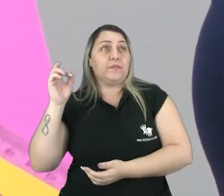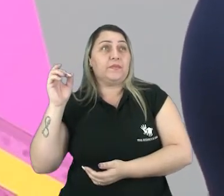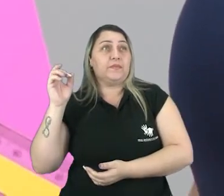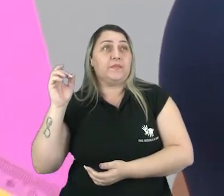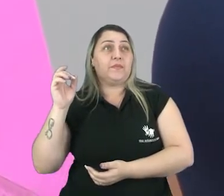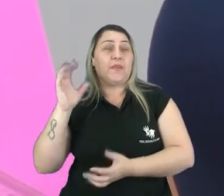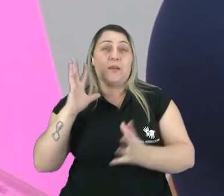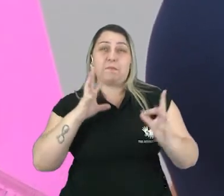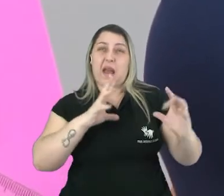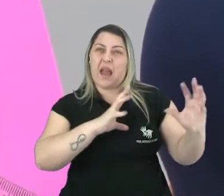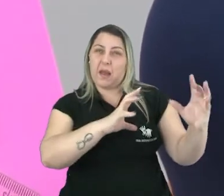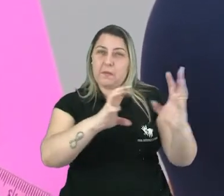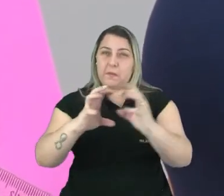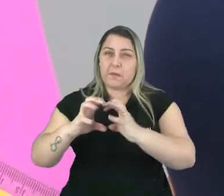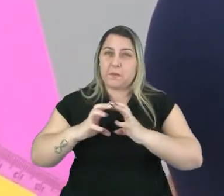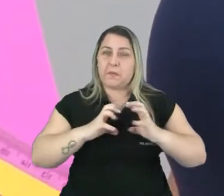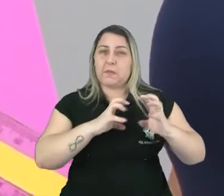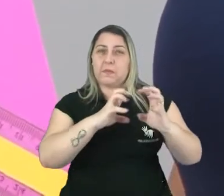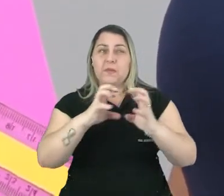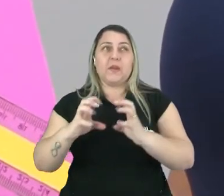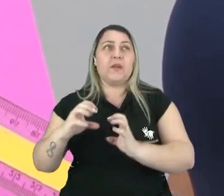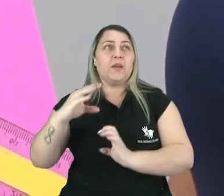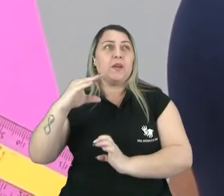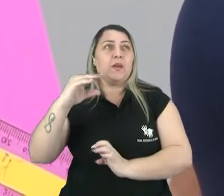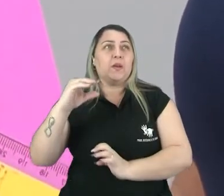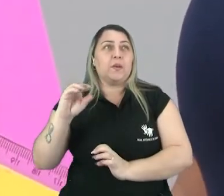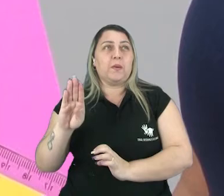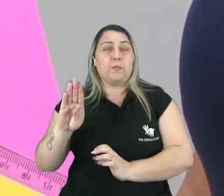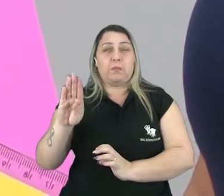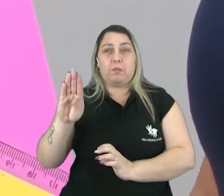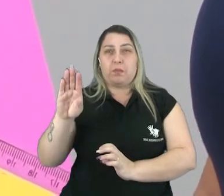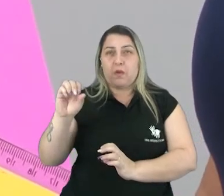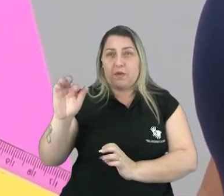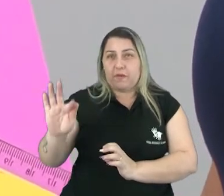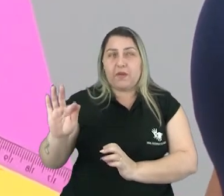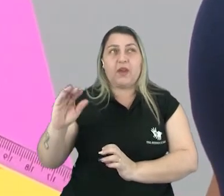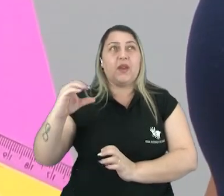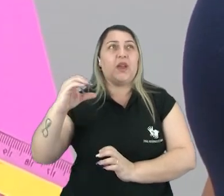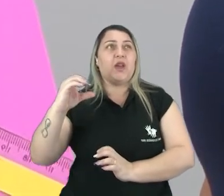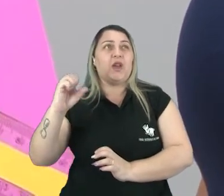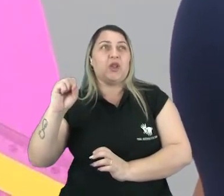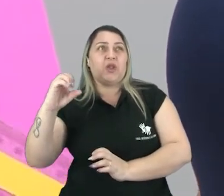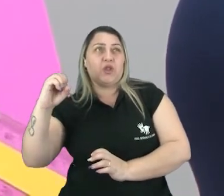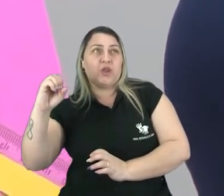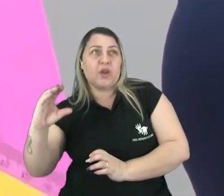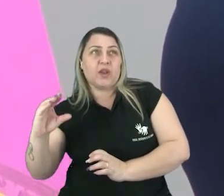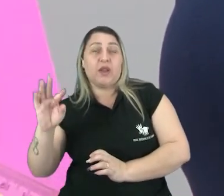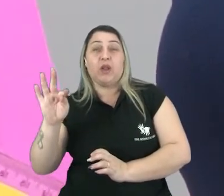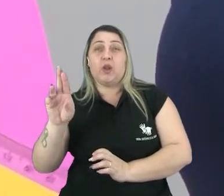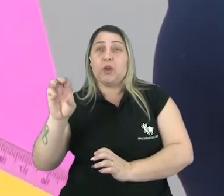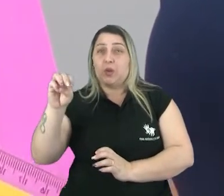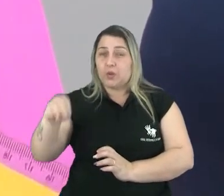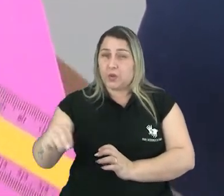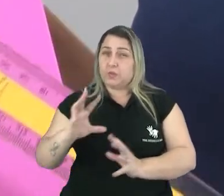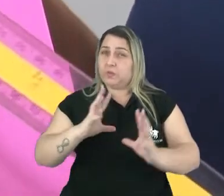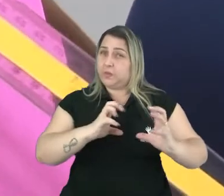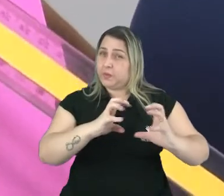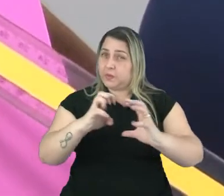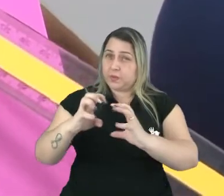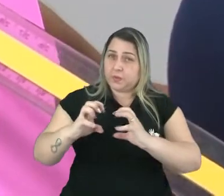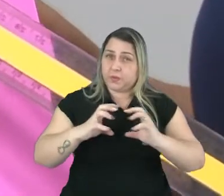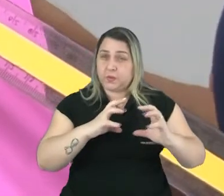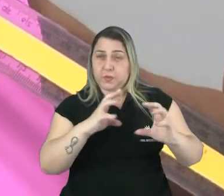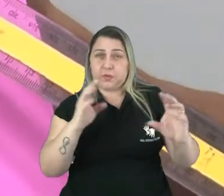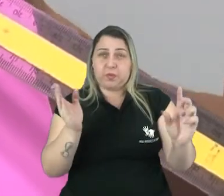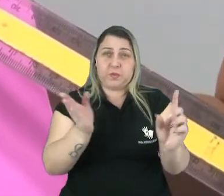personagens estão brigando? Cof, tuf, soc, certo? É o barulho da briga que eles estão